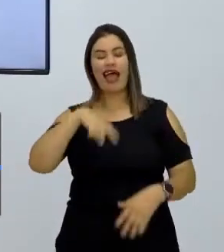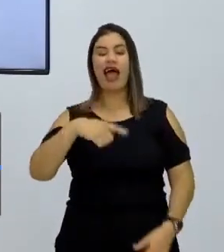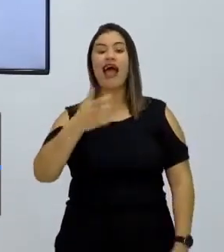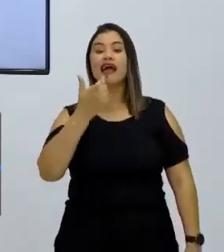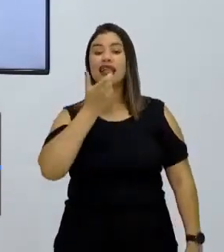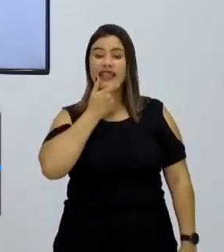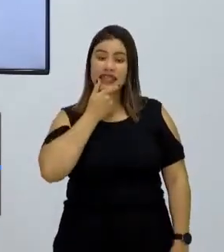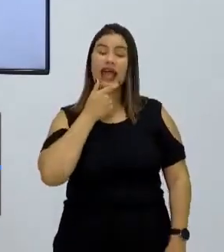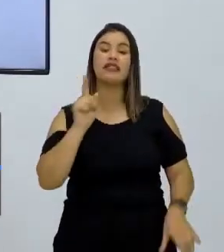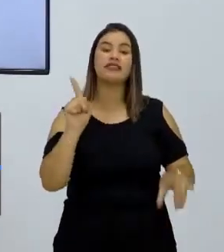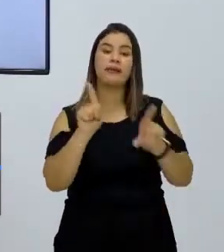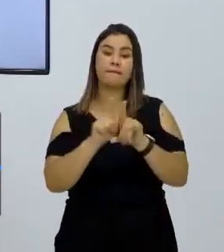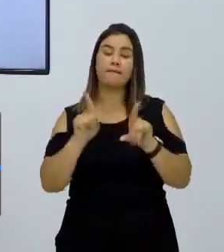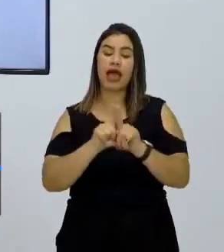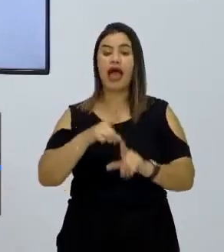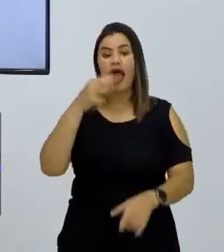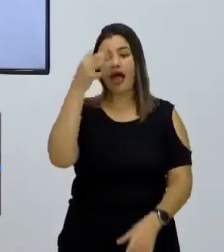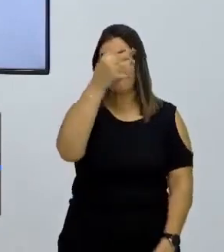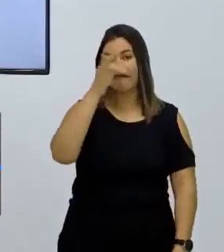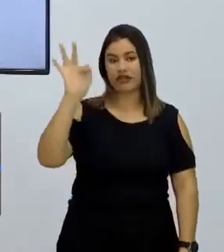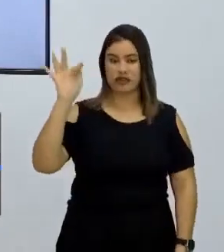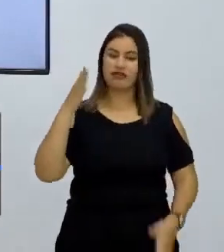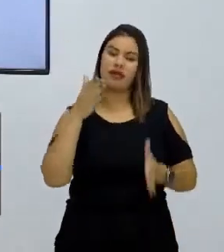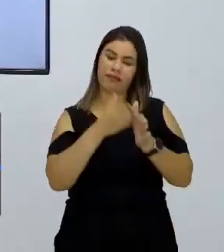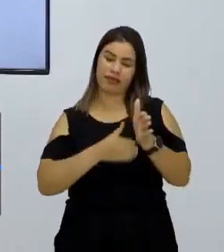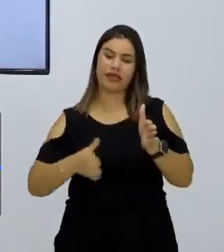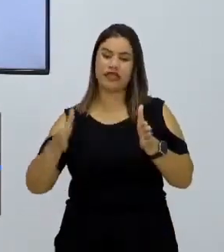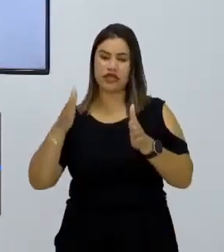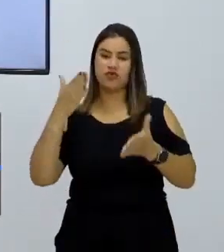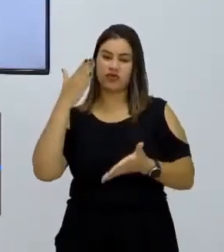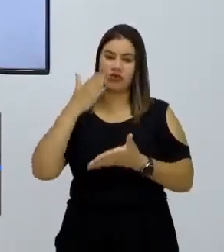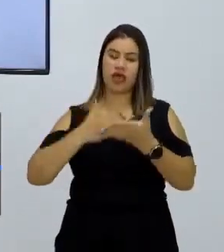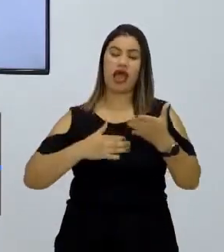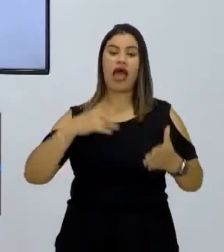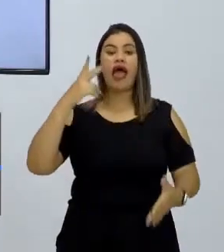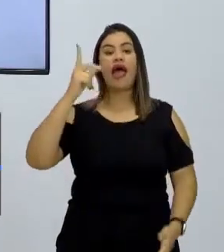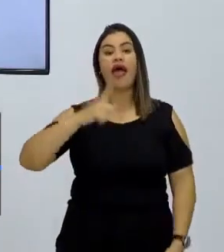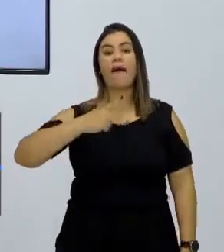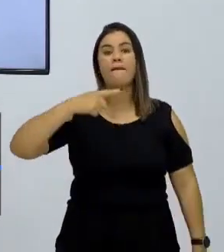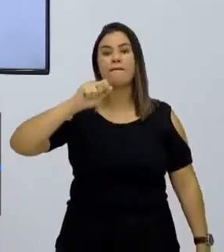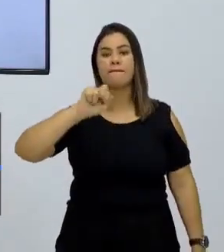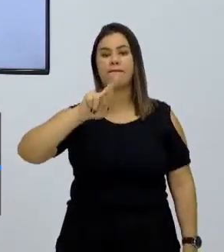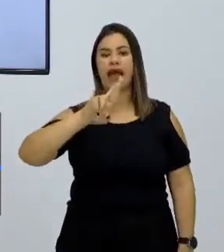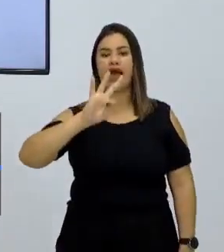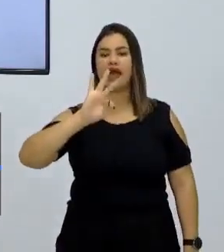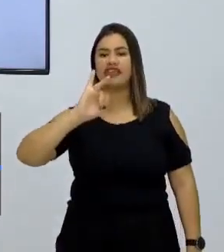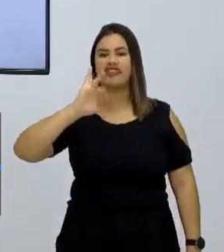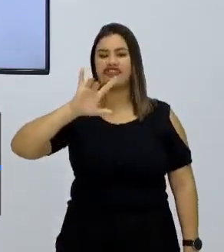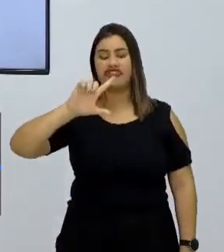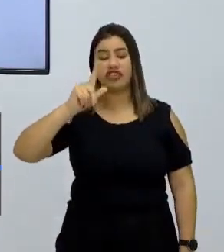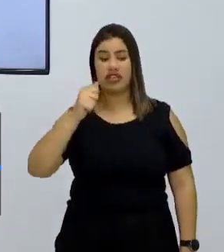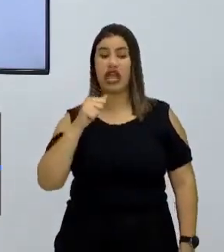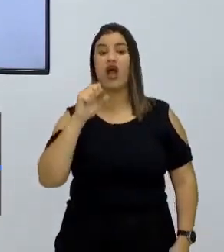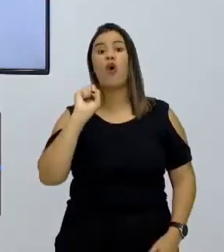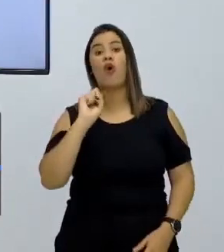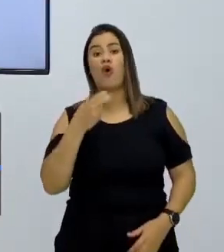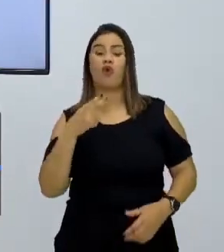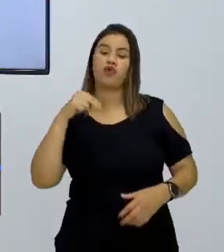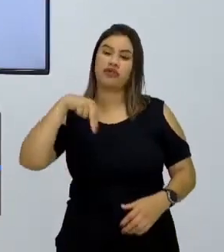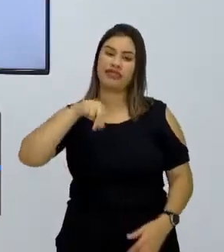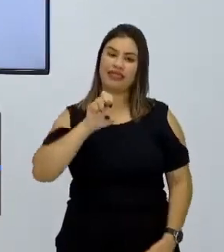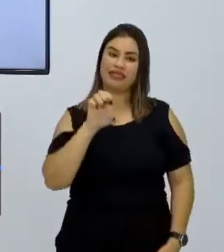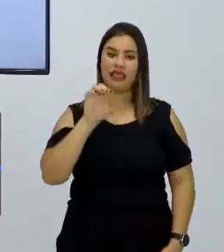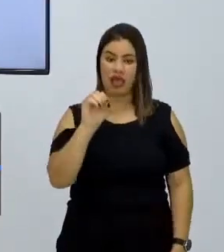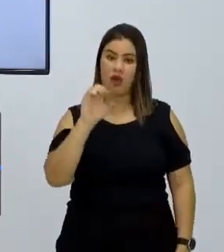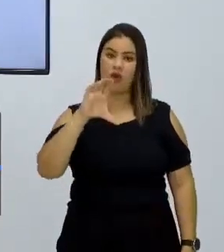França, nesse período aí da divisão aí, que nós chamamos aí de partilha, né, ou neocolonização, né, que foi uma